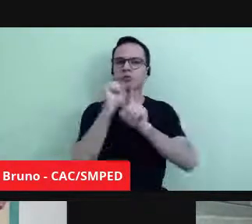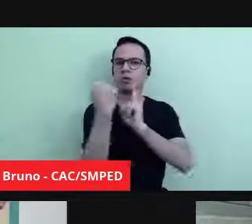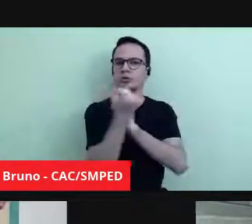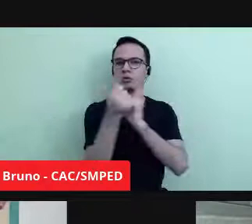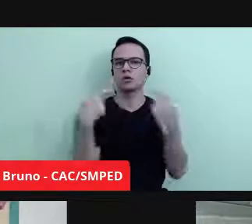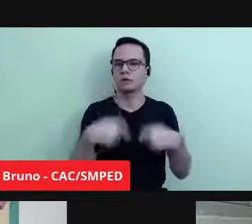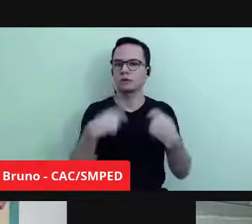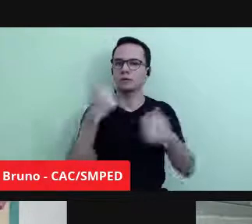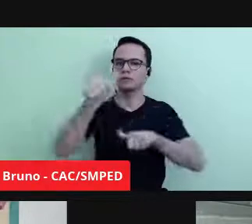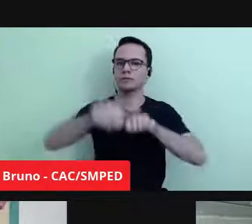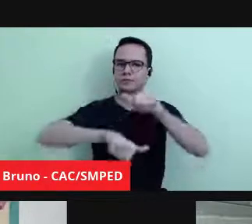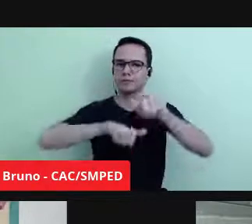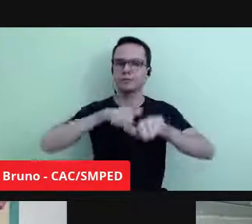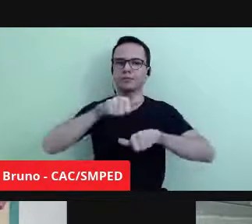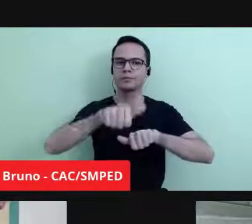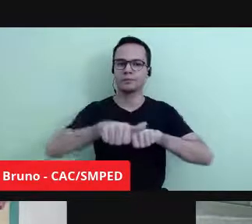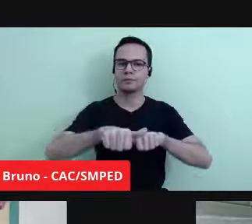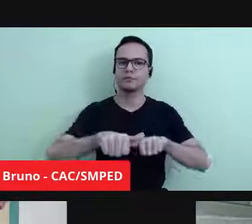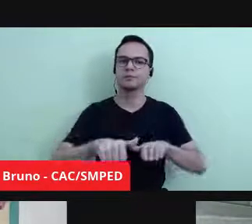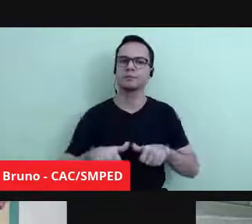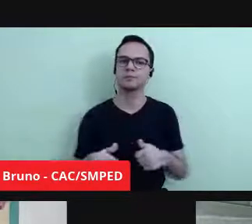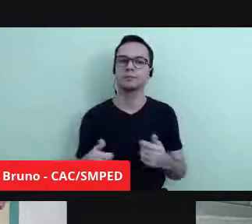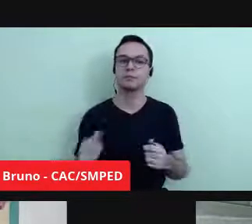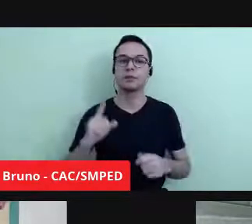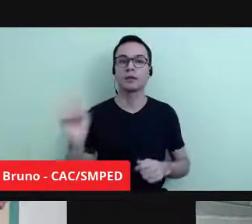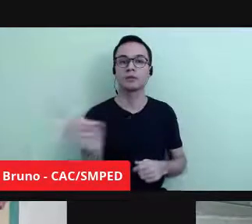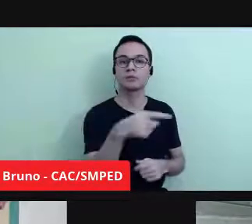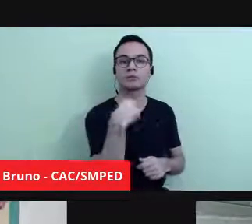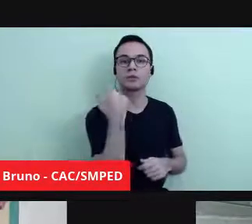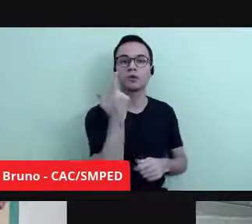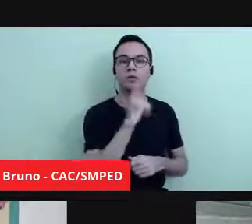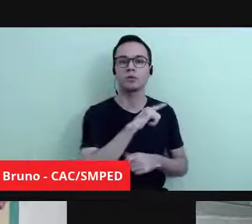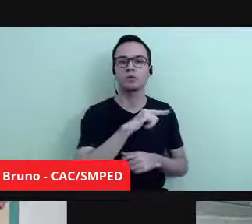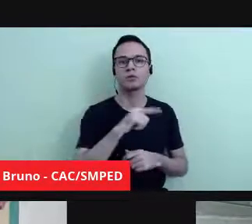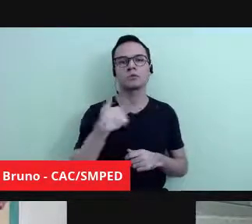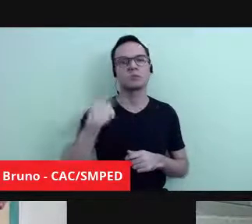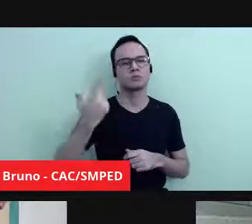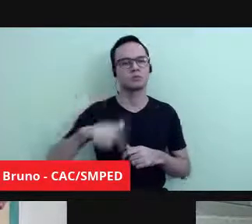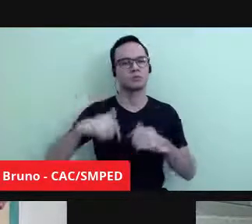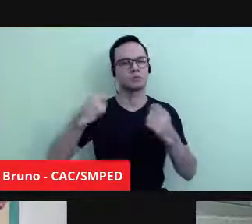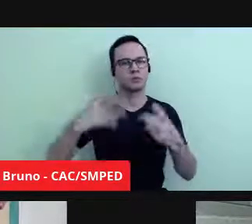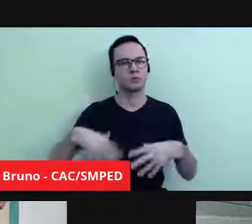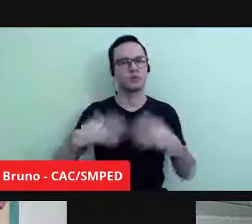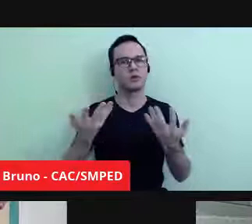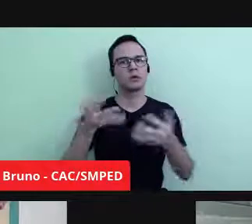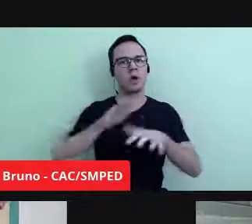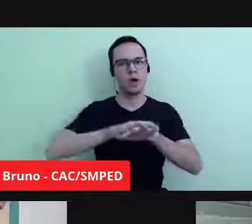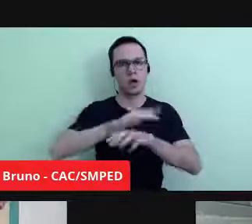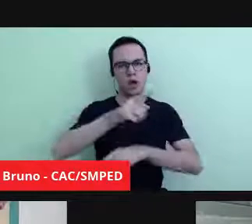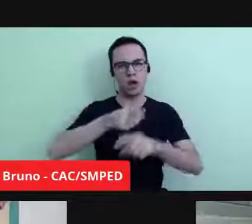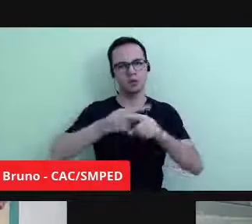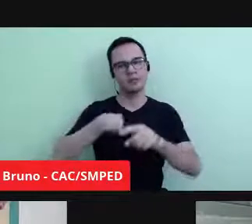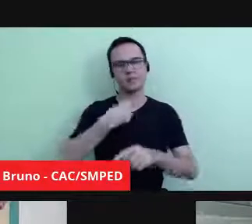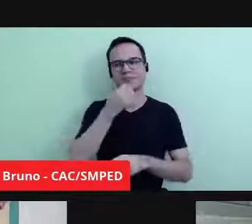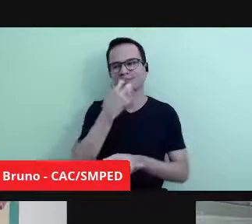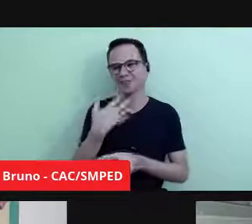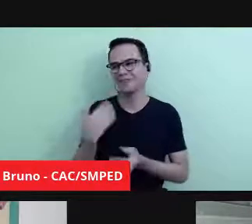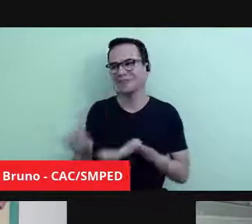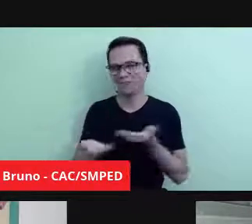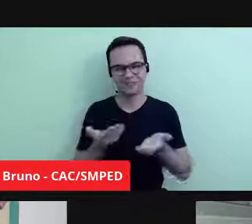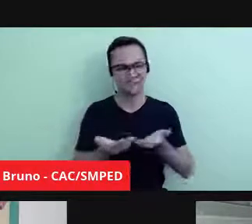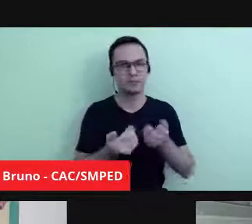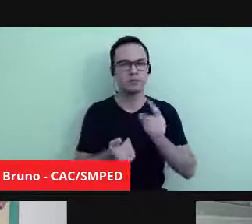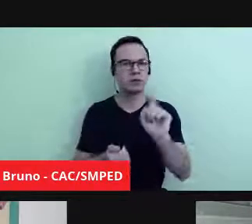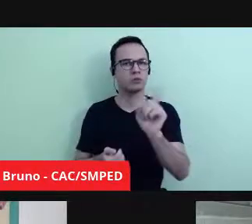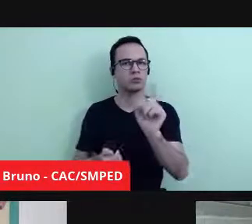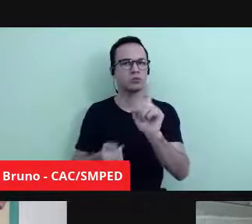se transformar de modo que a gente consiga, como eu repito, não incluir as pessoas porque a gente é bonzinho, mas porque essa é a